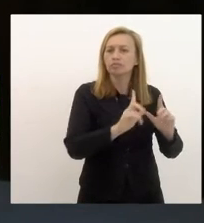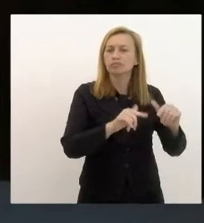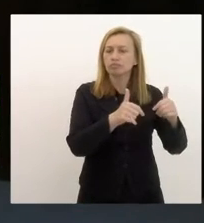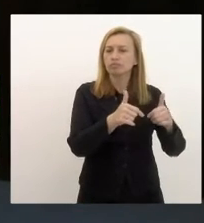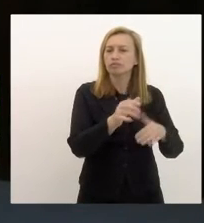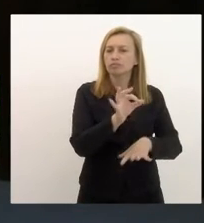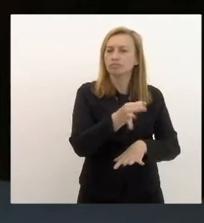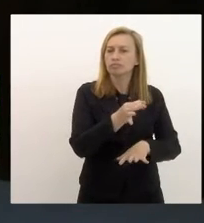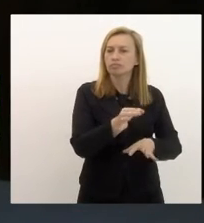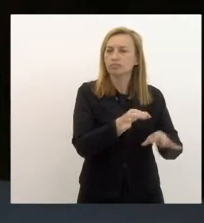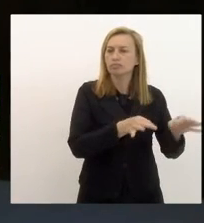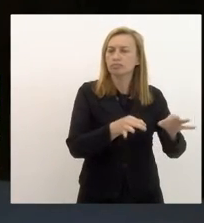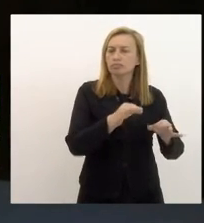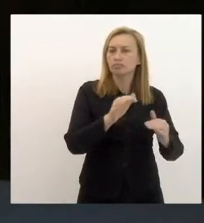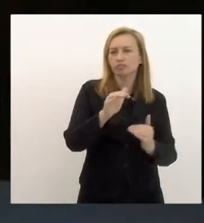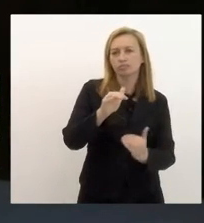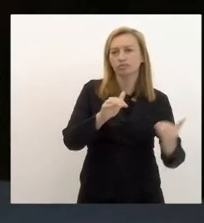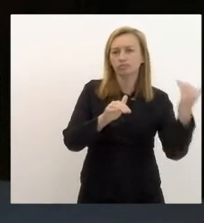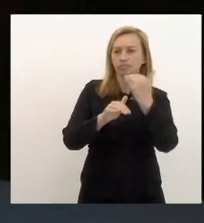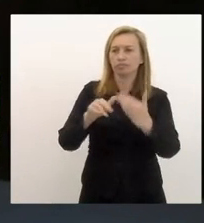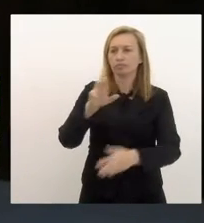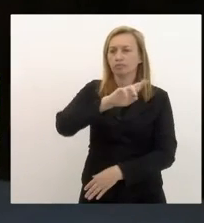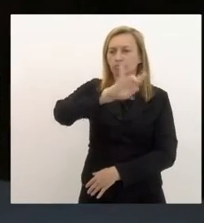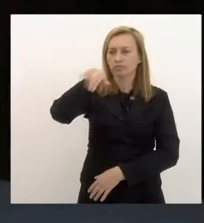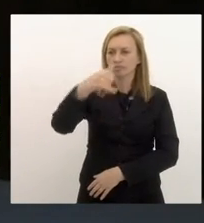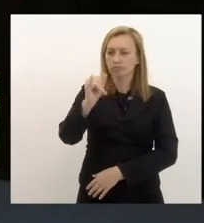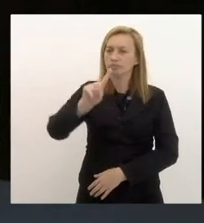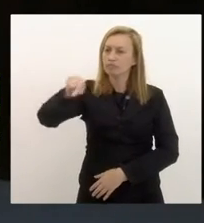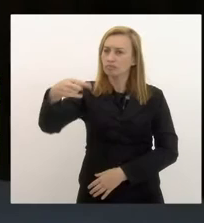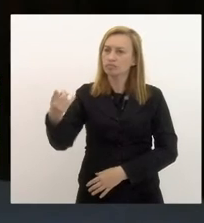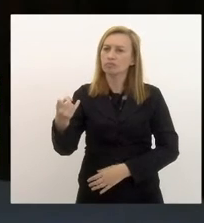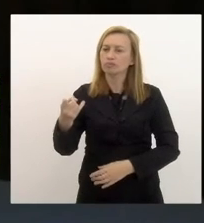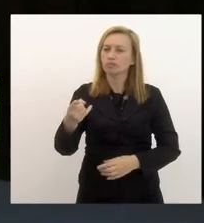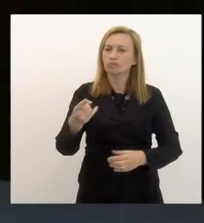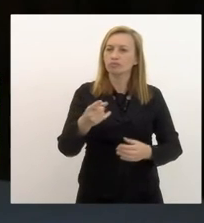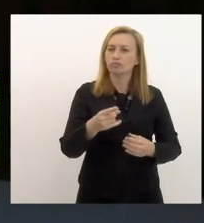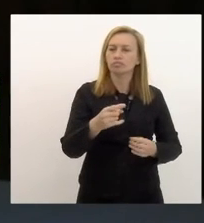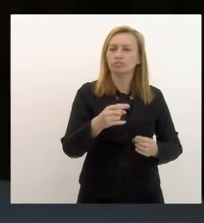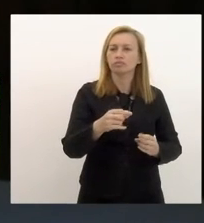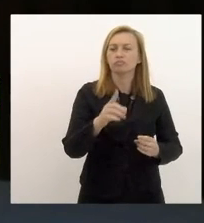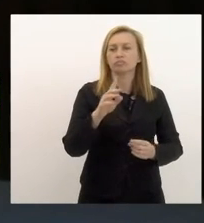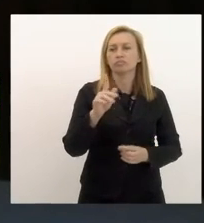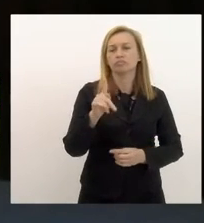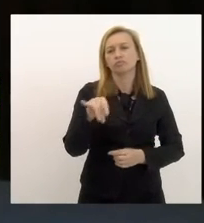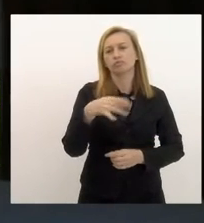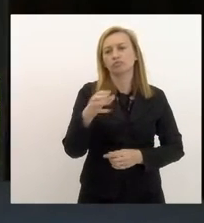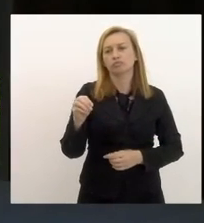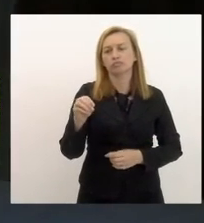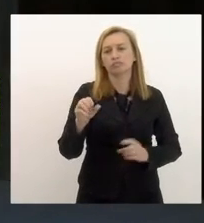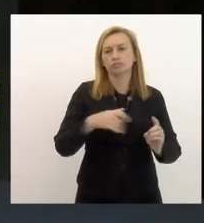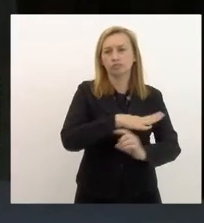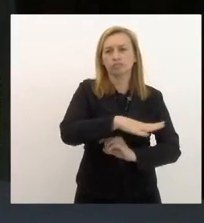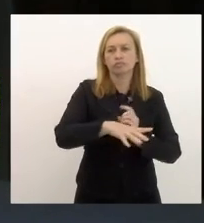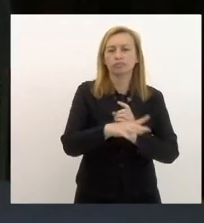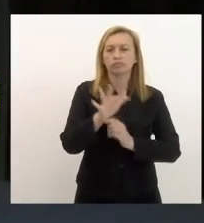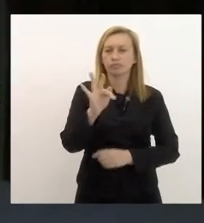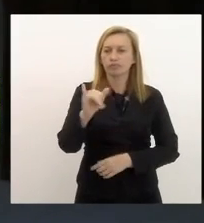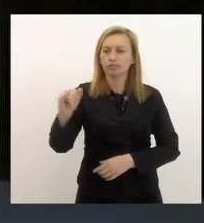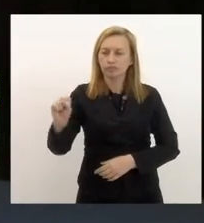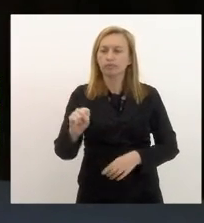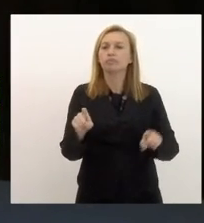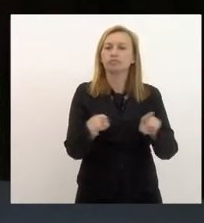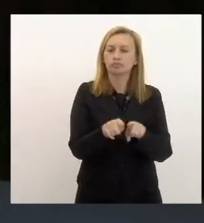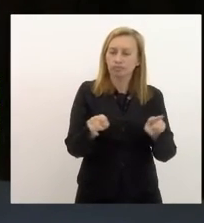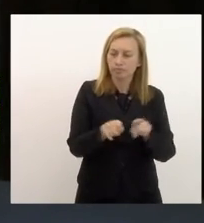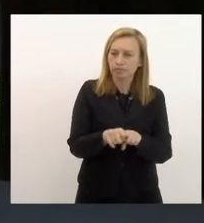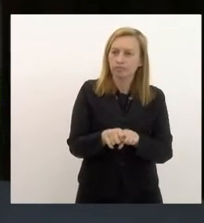legais do programa supera RJ e outros programas sociais o fez que ao fundo Estadual de habitação e-social também